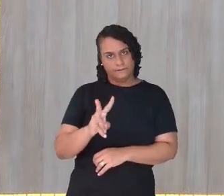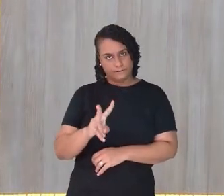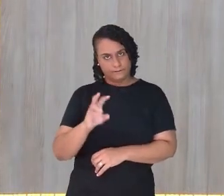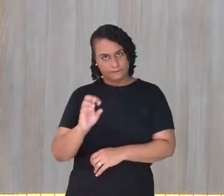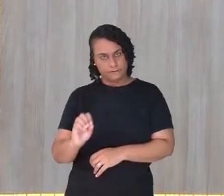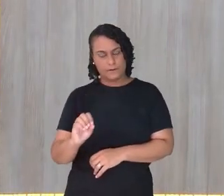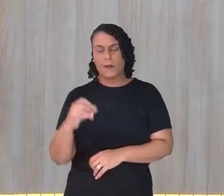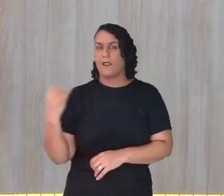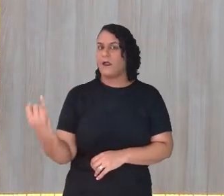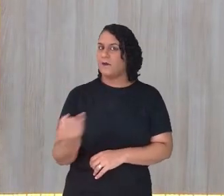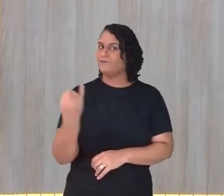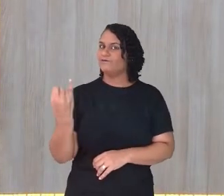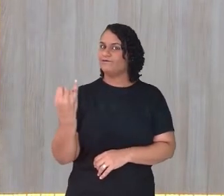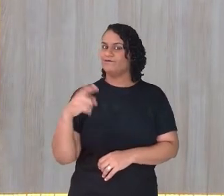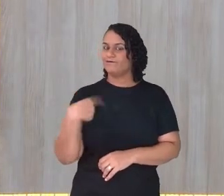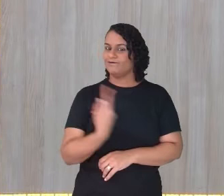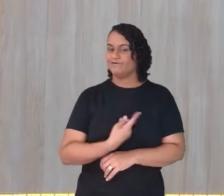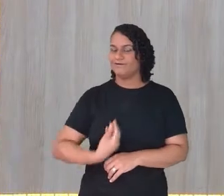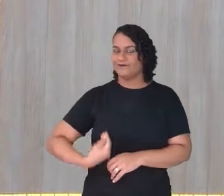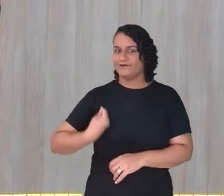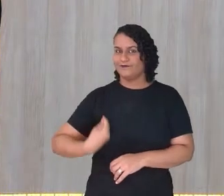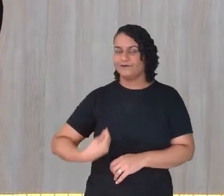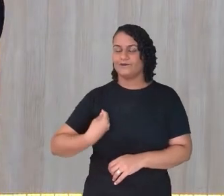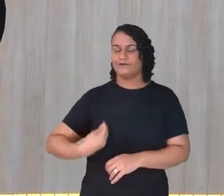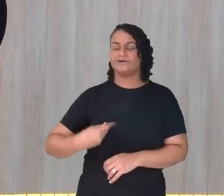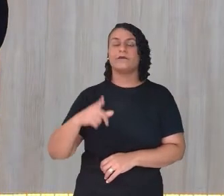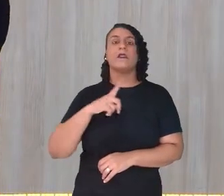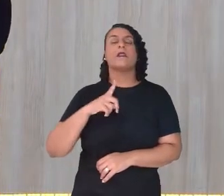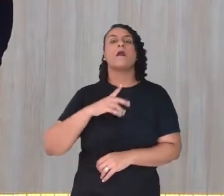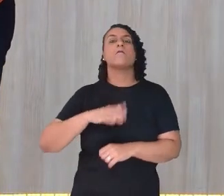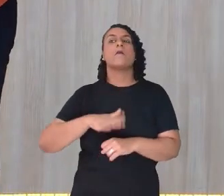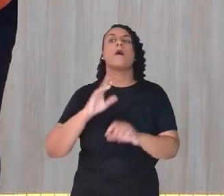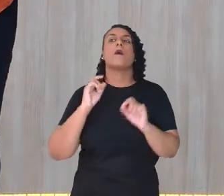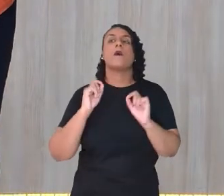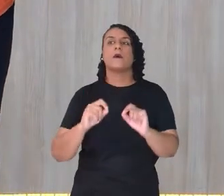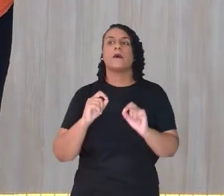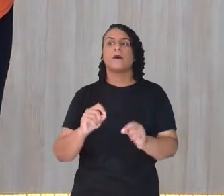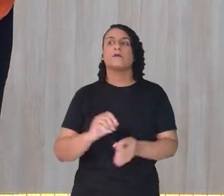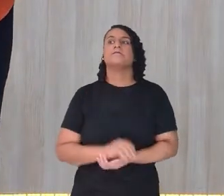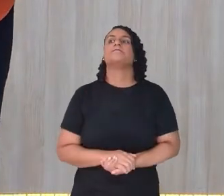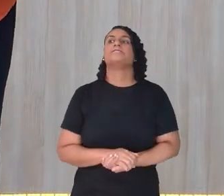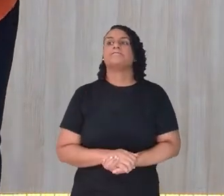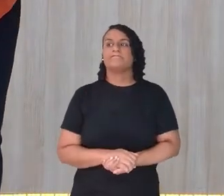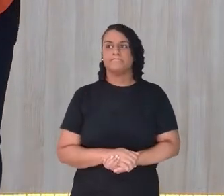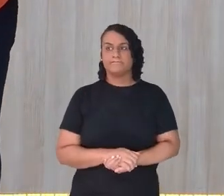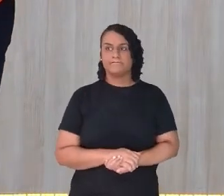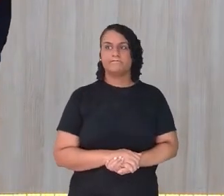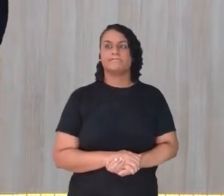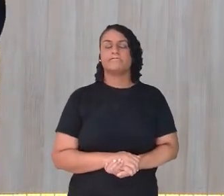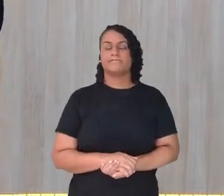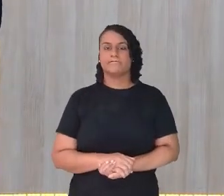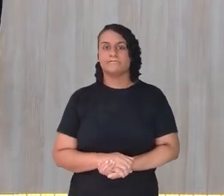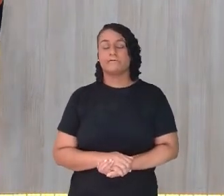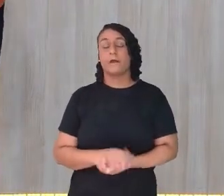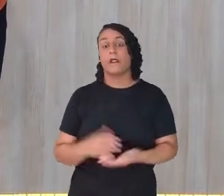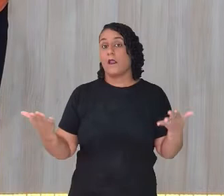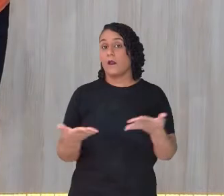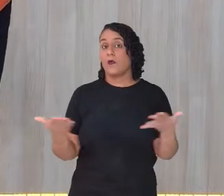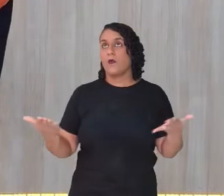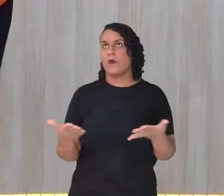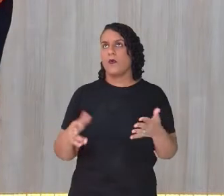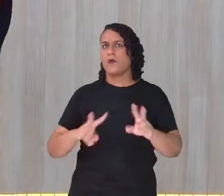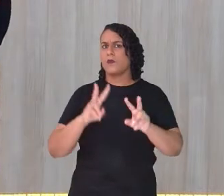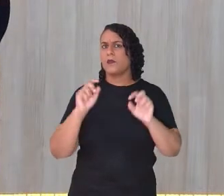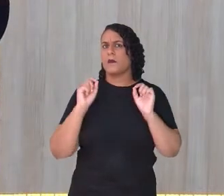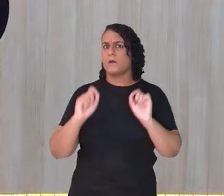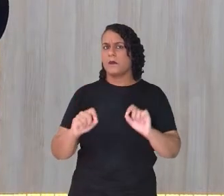são muito importantes na nossa vida. O que é que nós temos mais? Ah, professora, vamos falar agora o que é